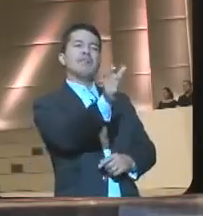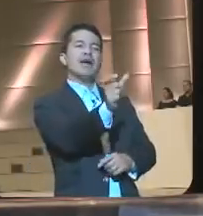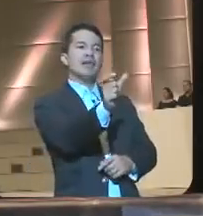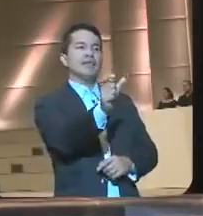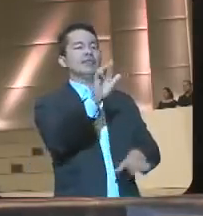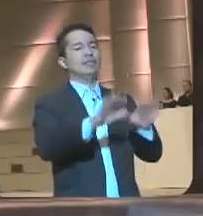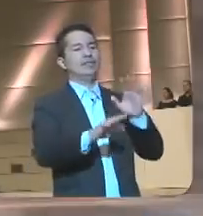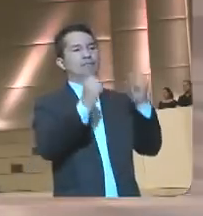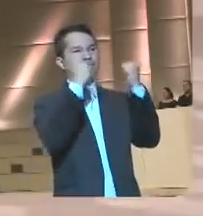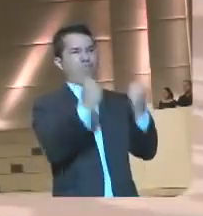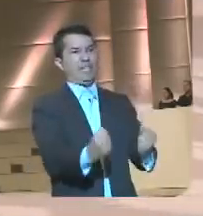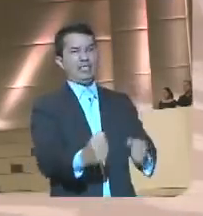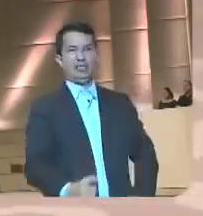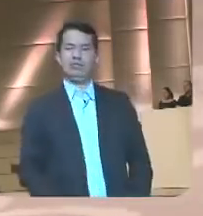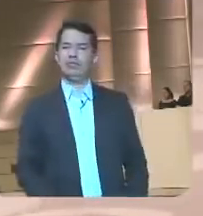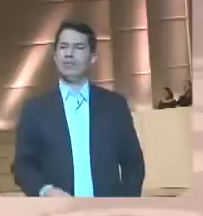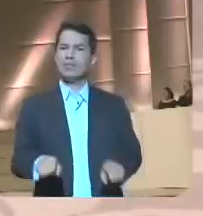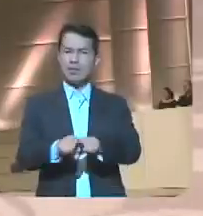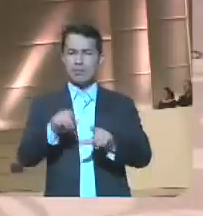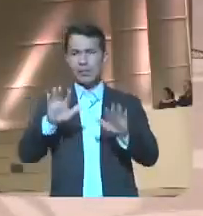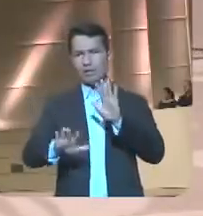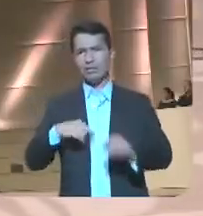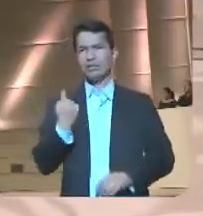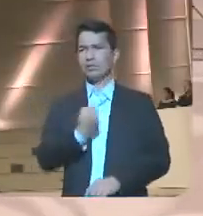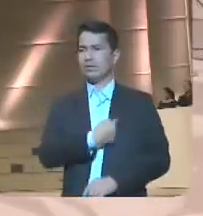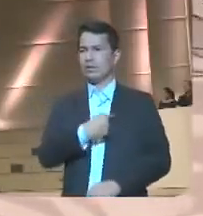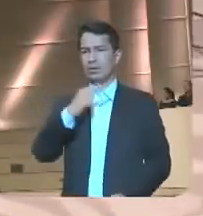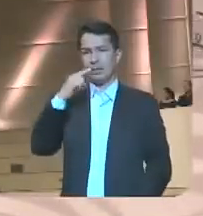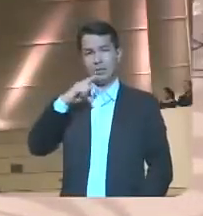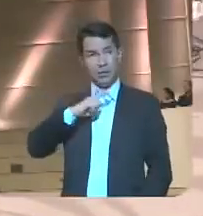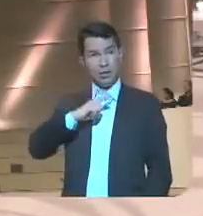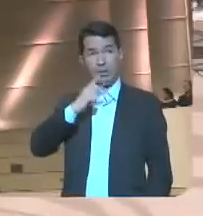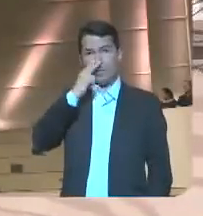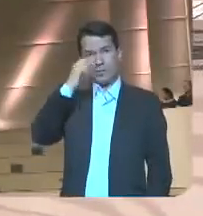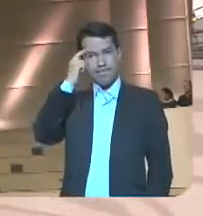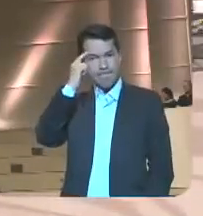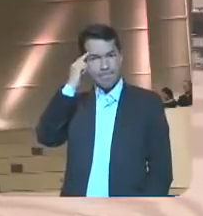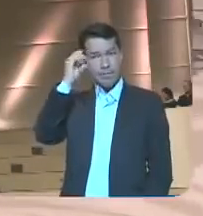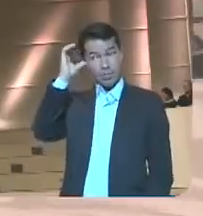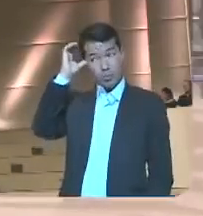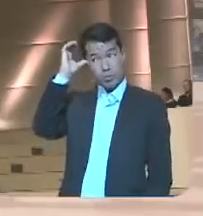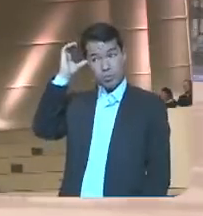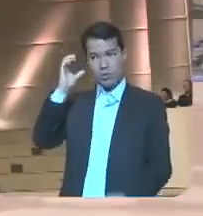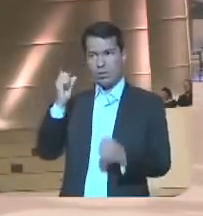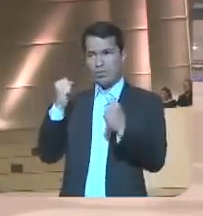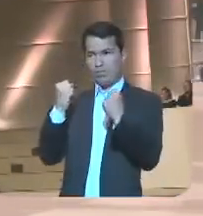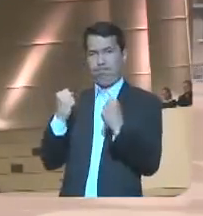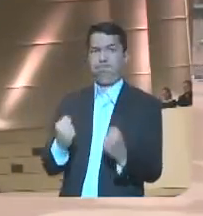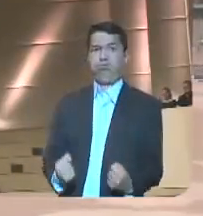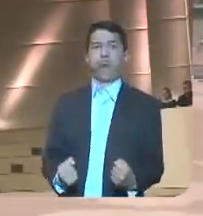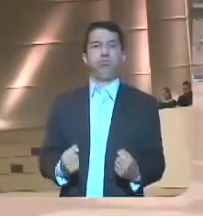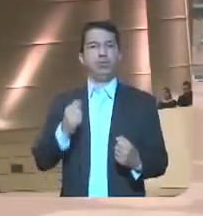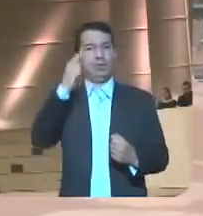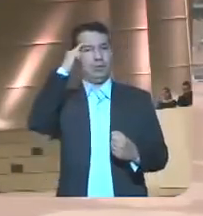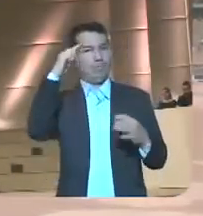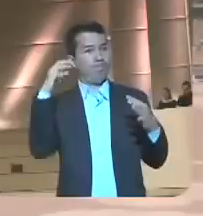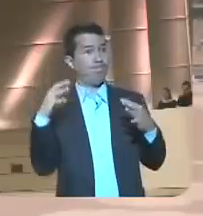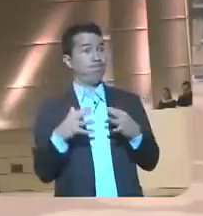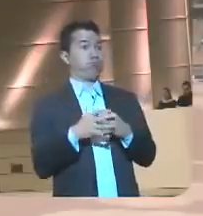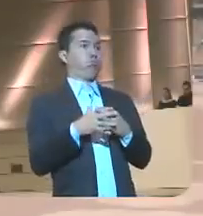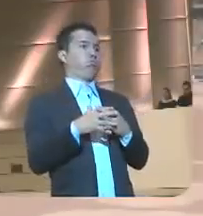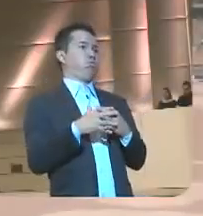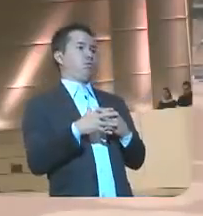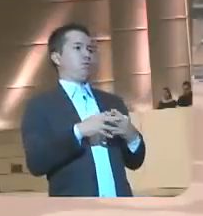e aí às vezes a gente entra em crise dentro da nossa alma às crises da nossa alma são uma realidade na vida